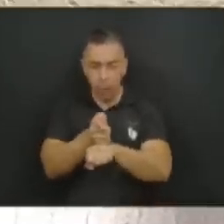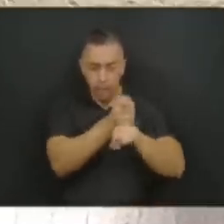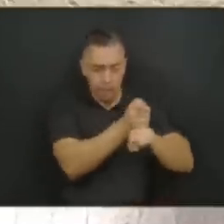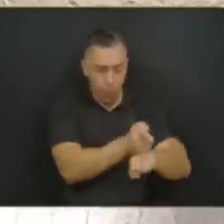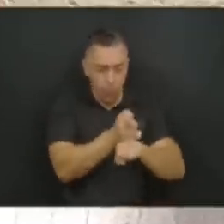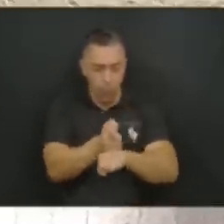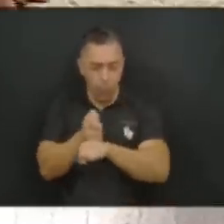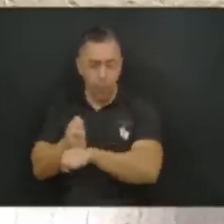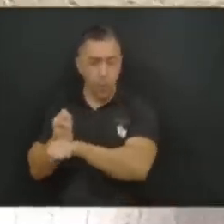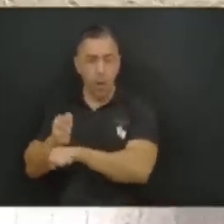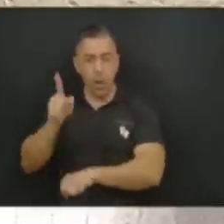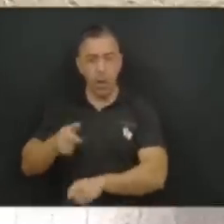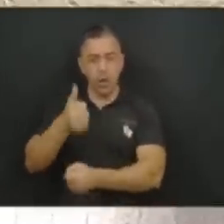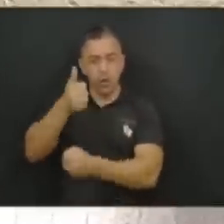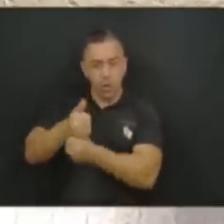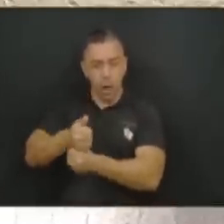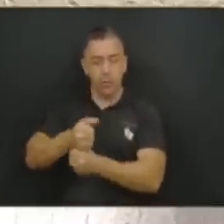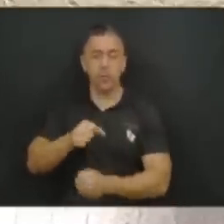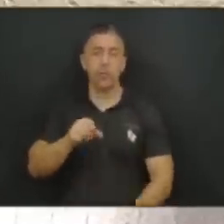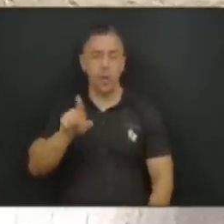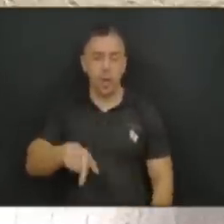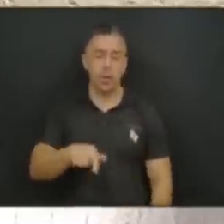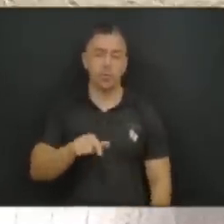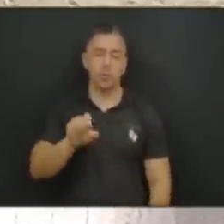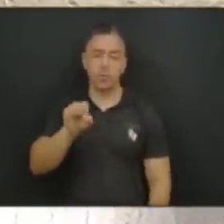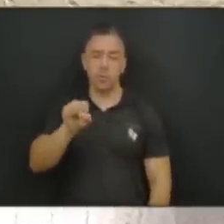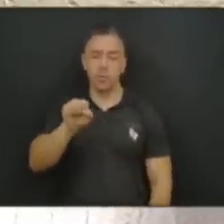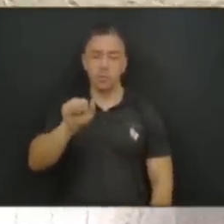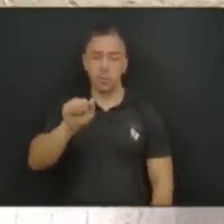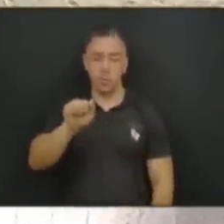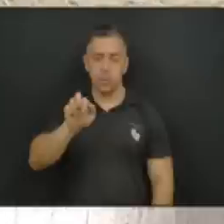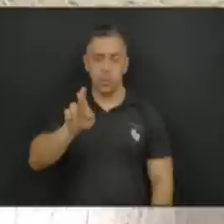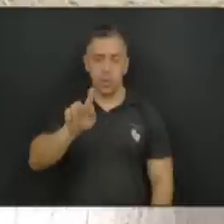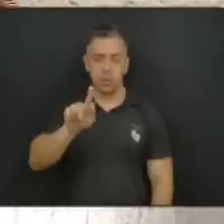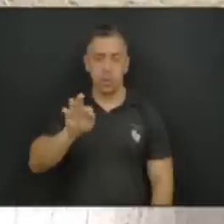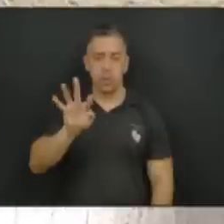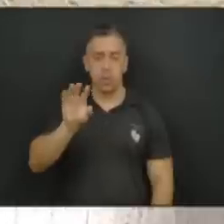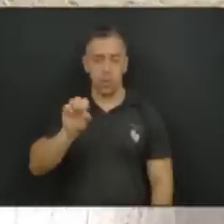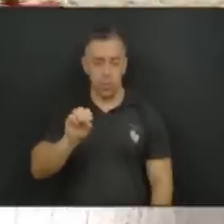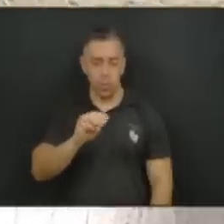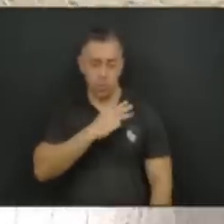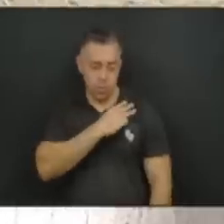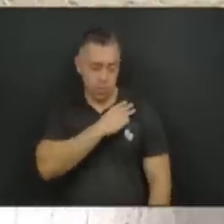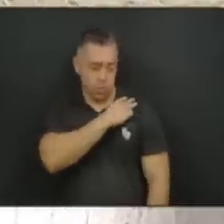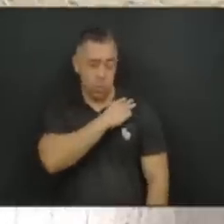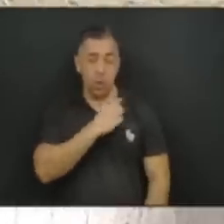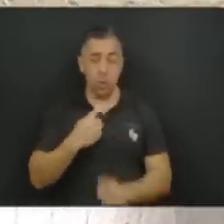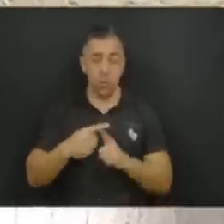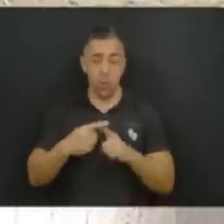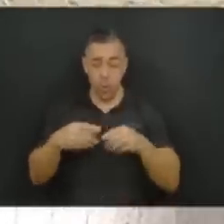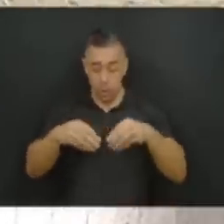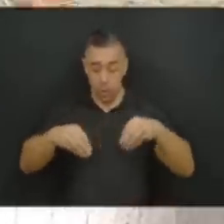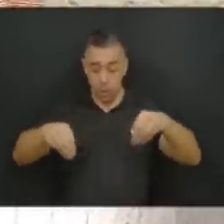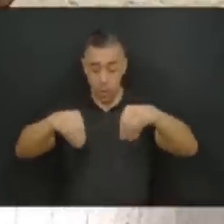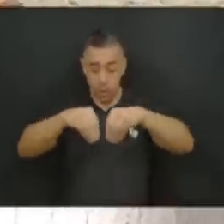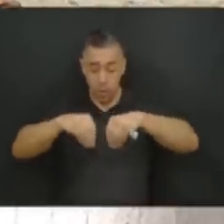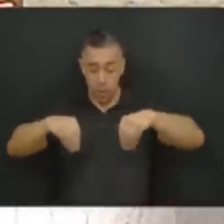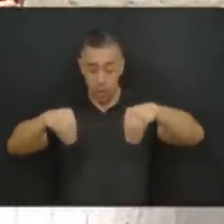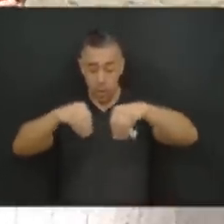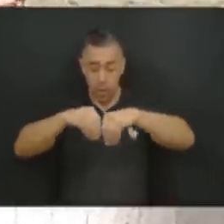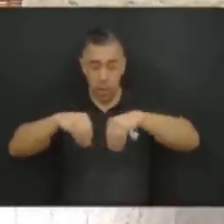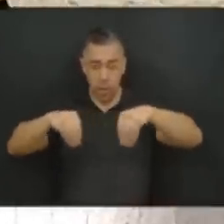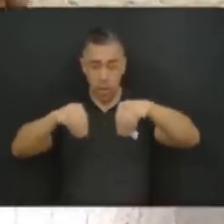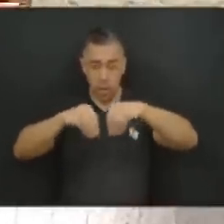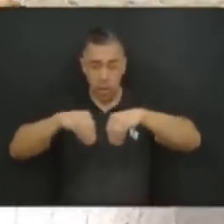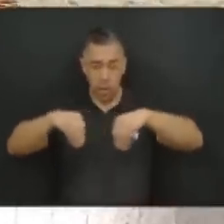eles podem ser comandadas por um Sargento porque senhores porque ele está na terra ele